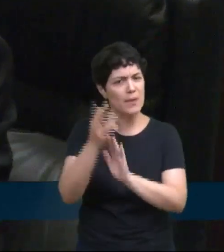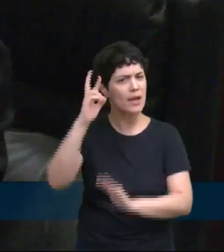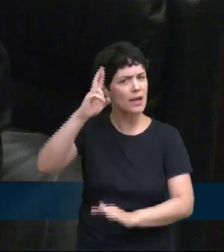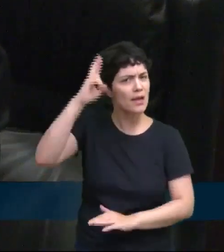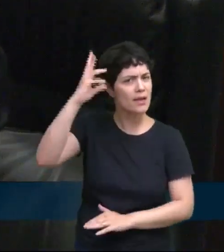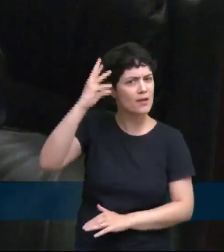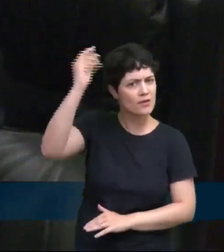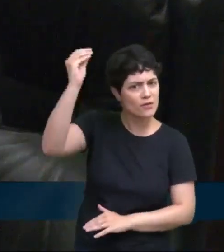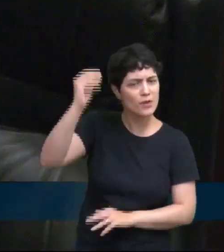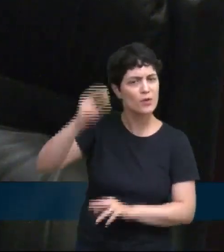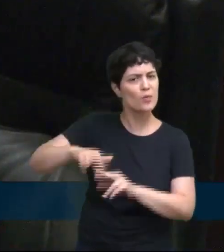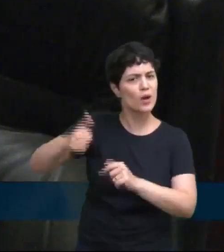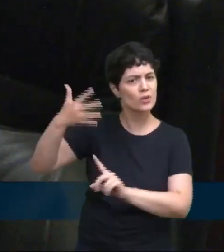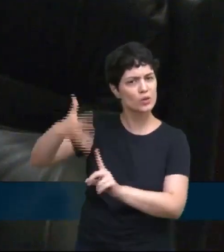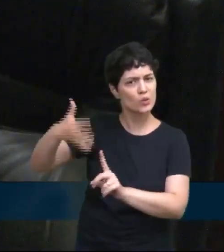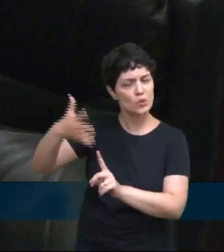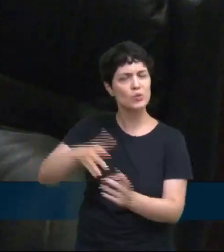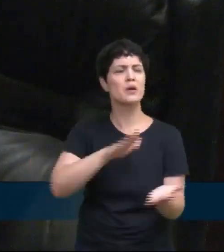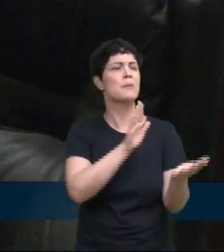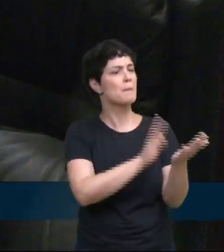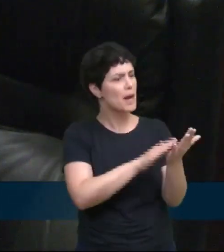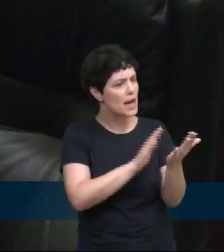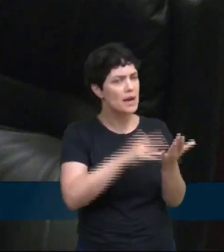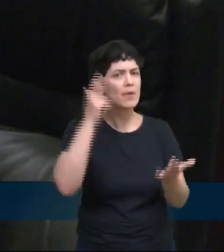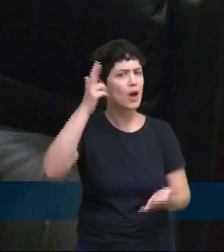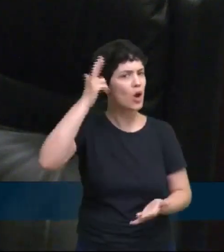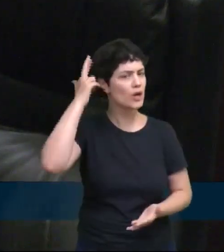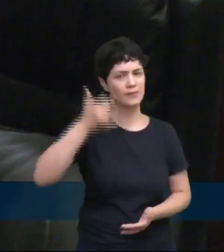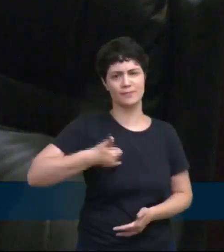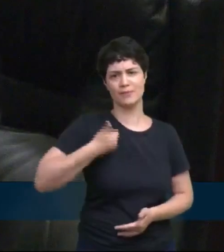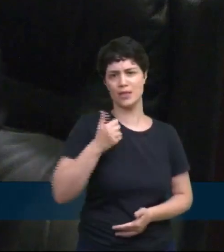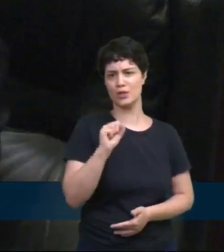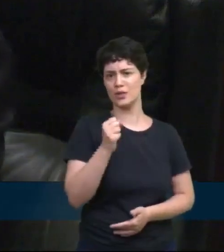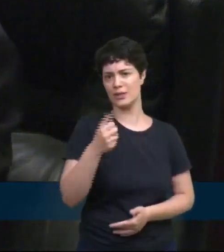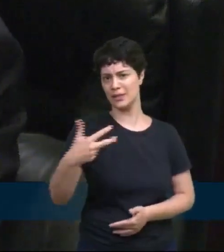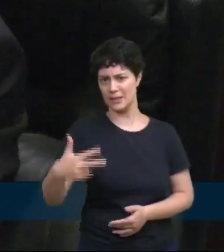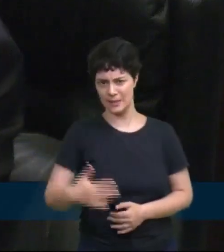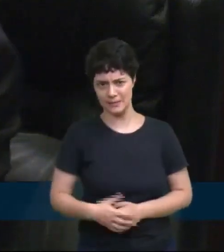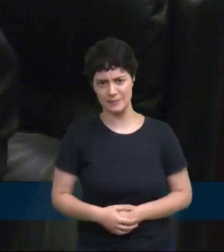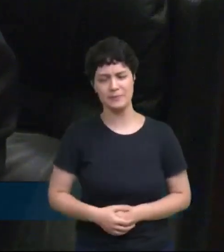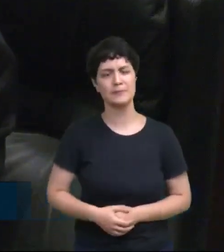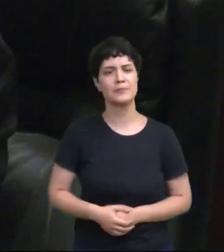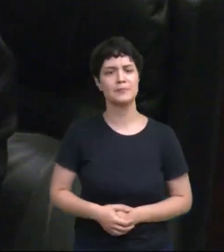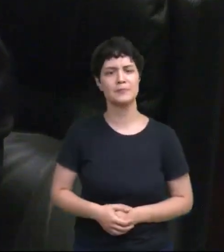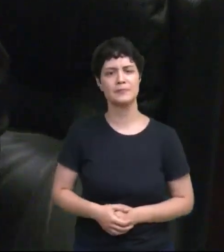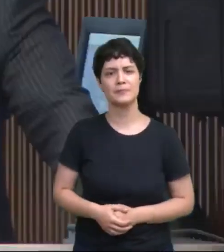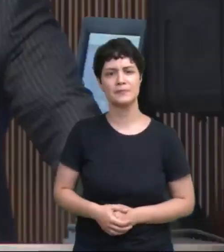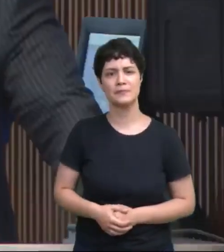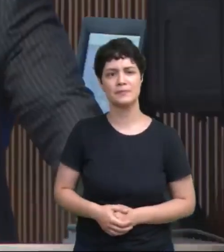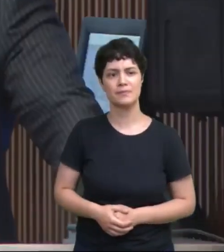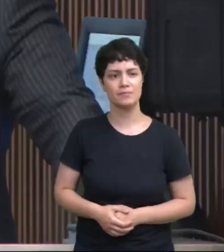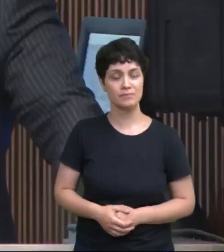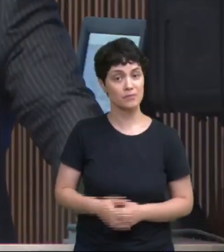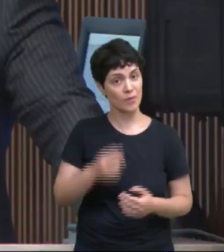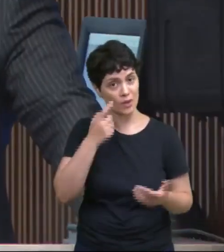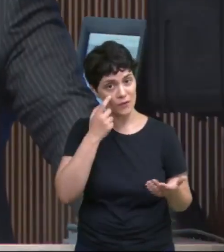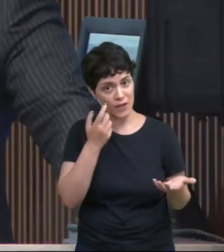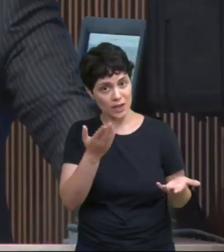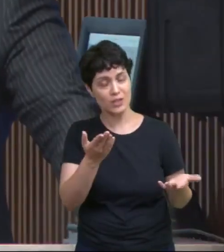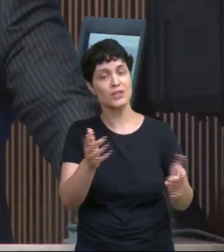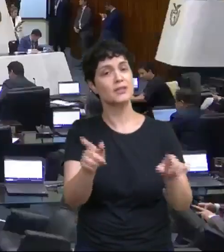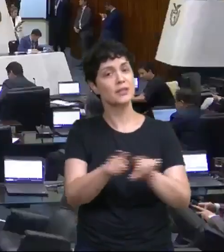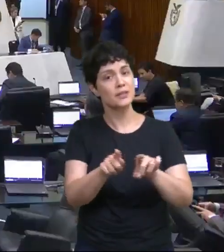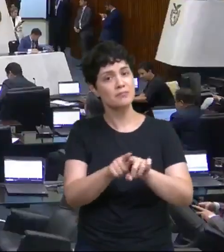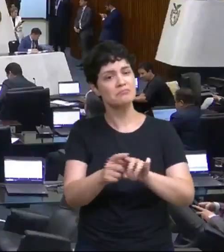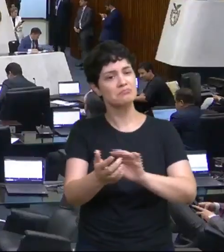parabéns, Roberto Requião, pelos 83 anos. Moacir. Maurício, eu também quero te dar os